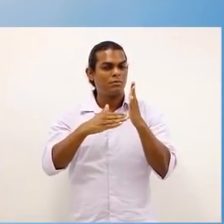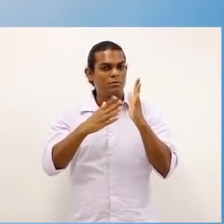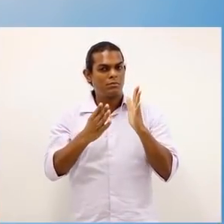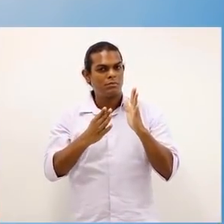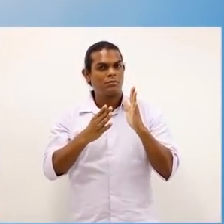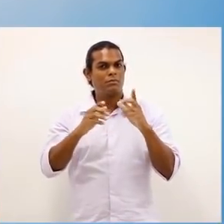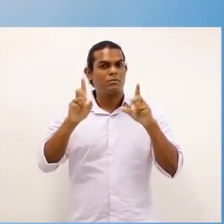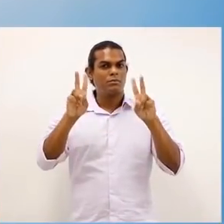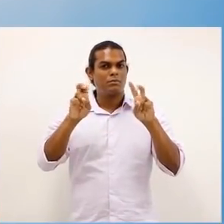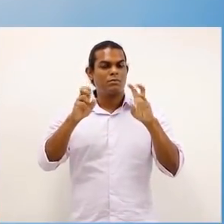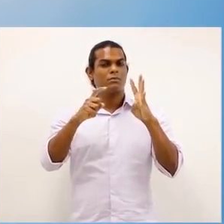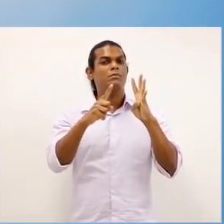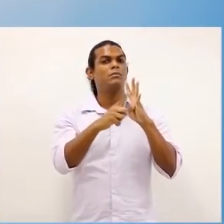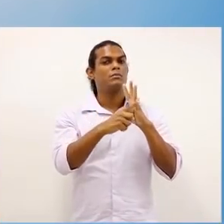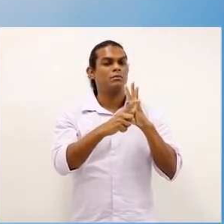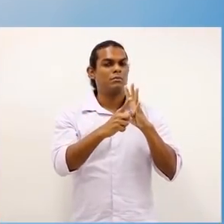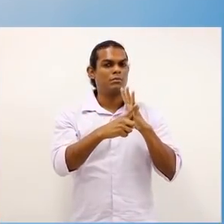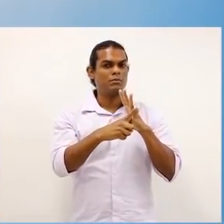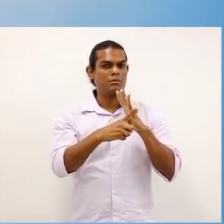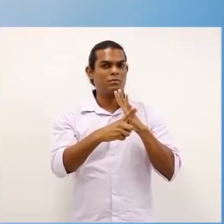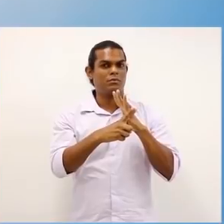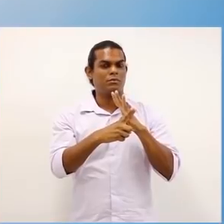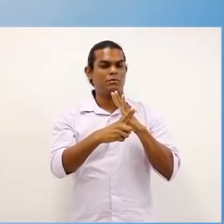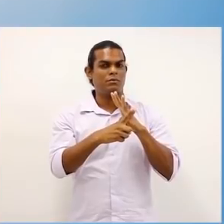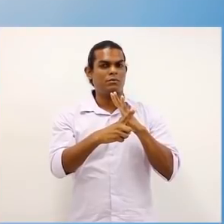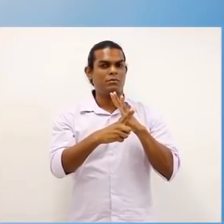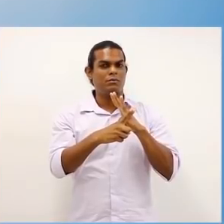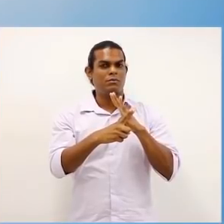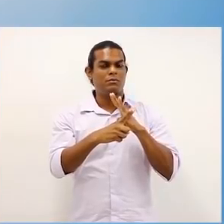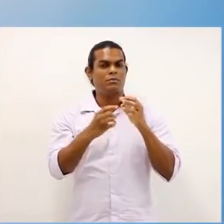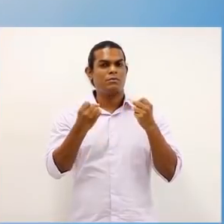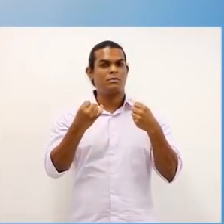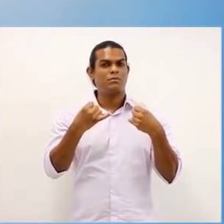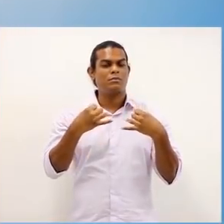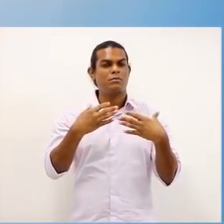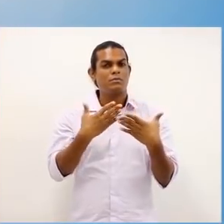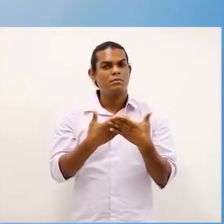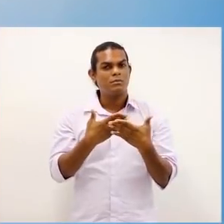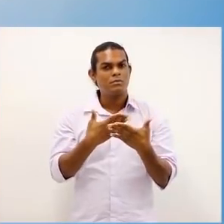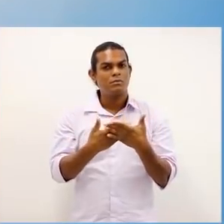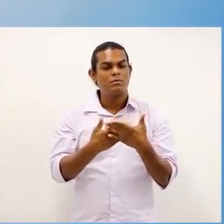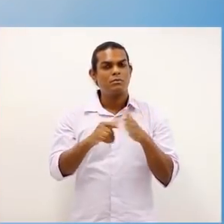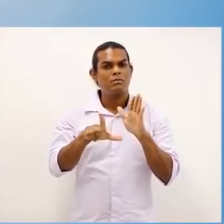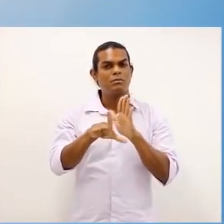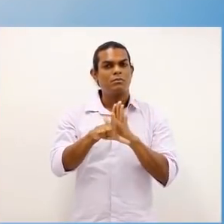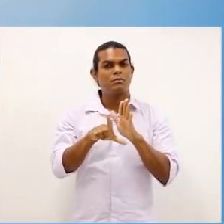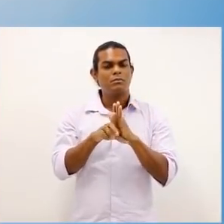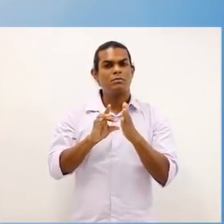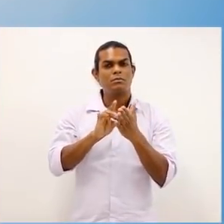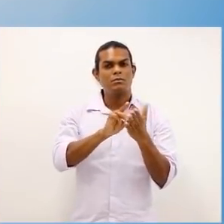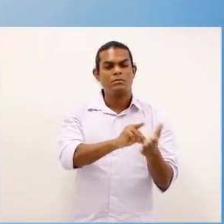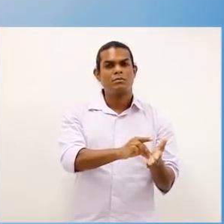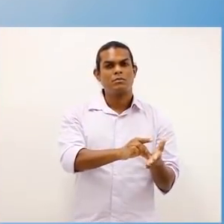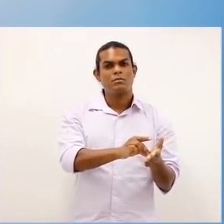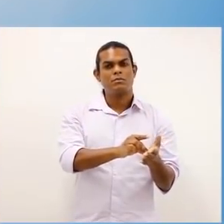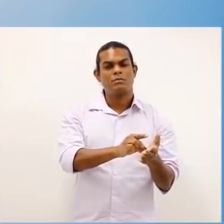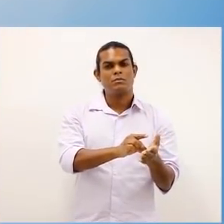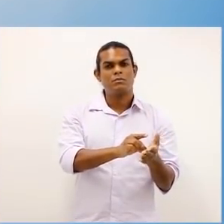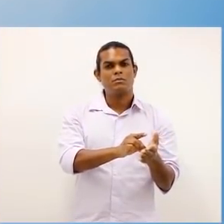competência, que é a quarta competência, a competência que fala sobre a legislação aplicada relativa